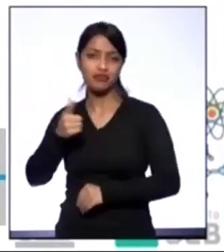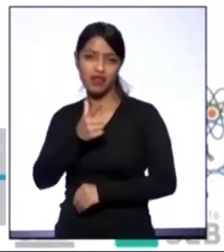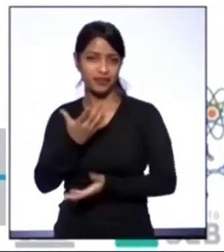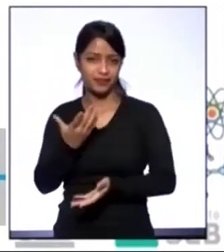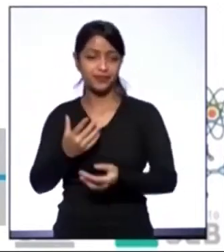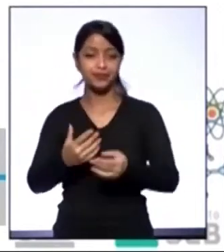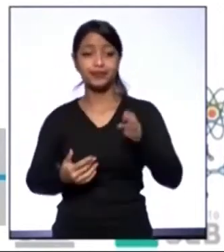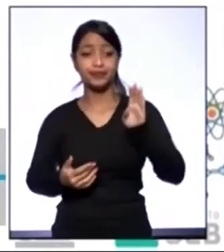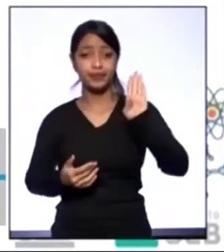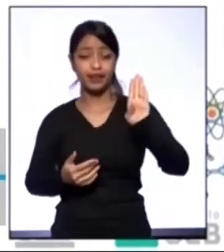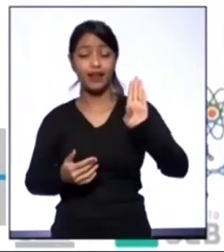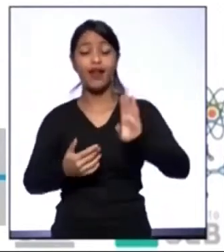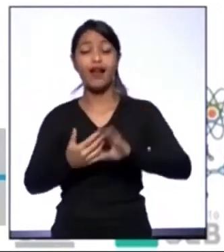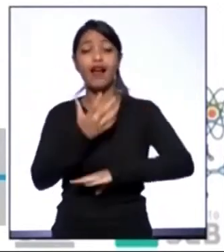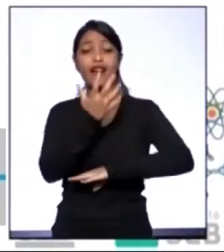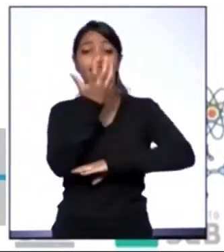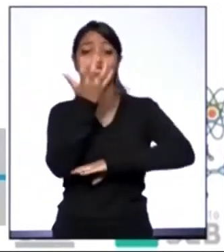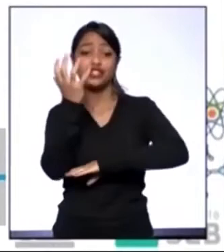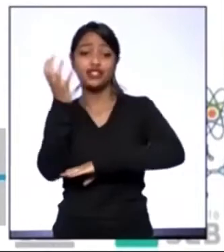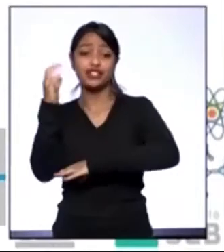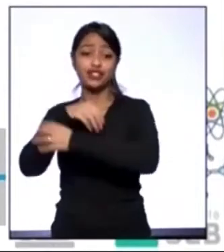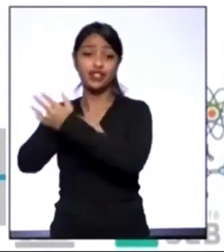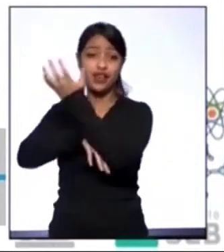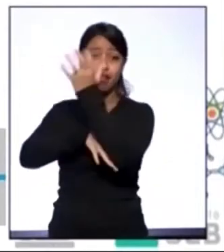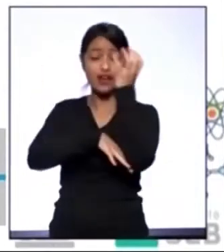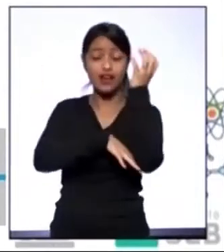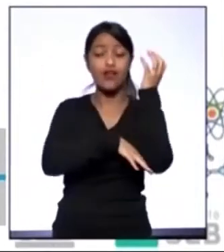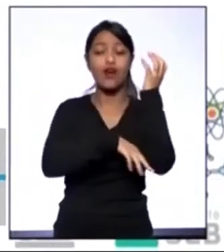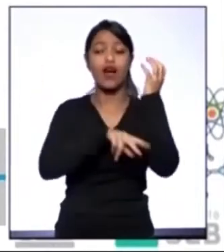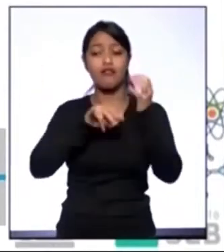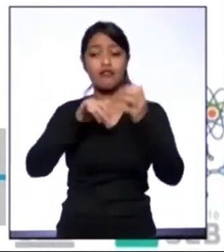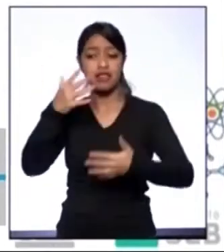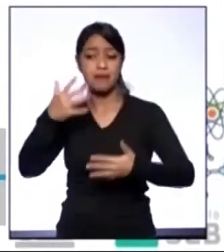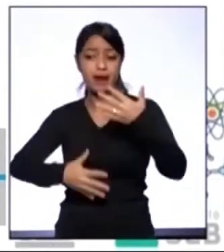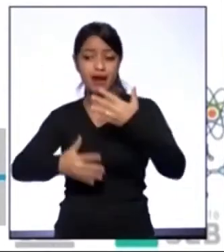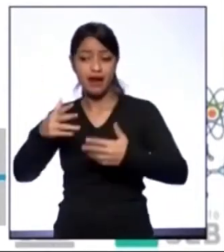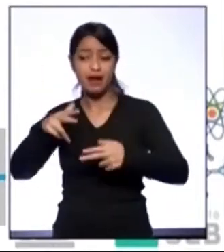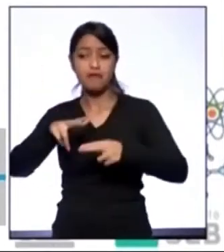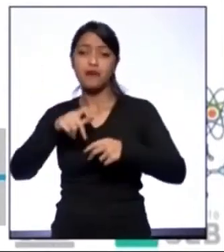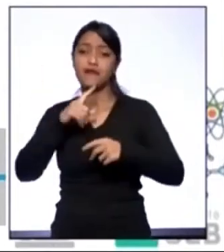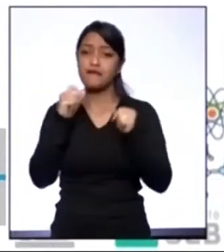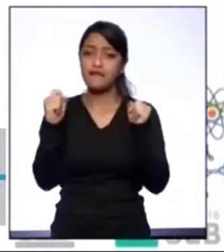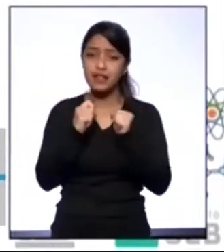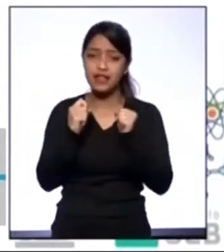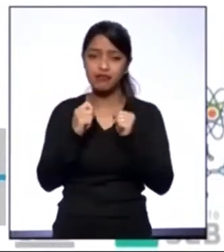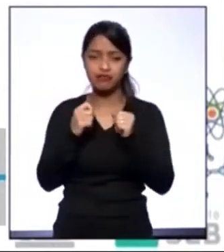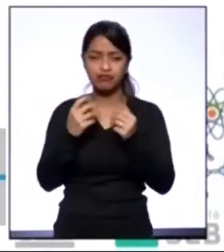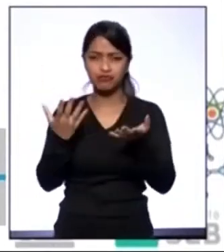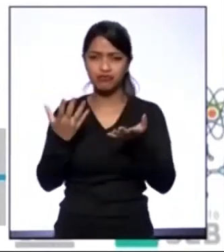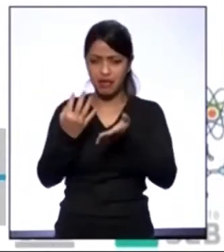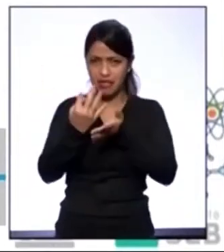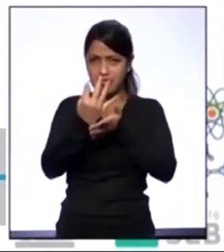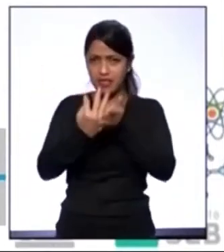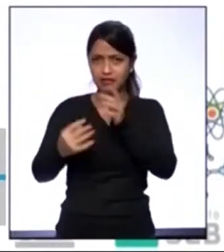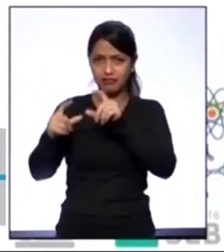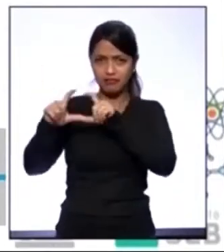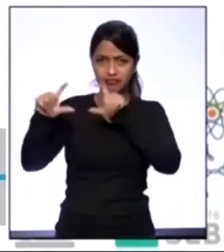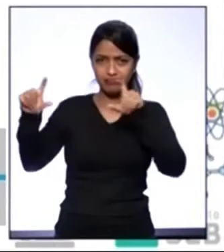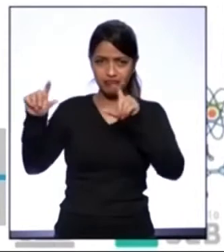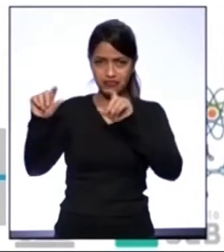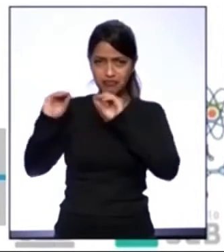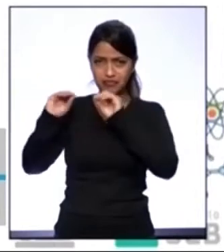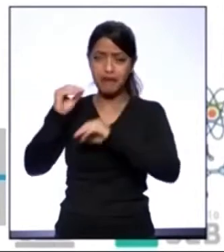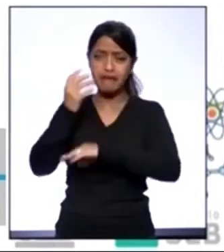a vegetação que afeta a incidência solar? O texto não traz uma relação da disposição, da disponibilidade de